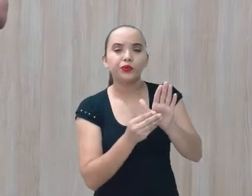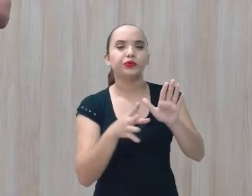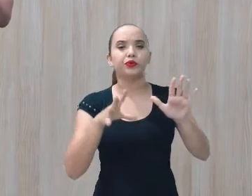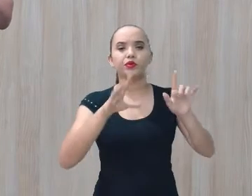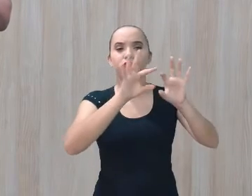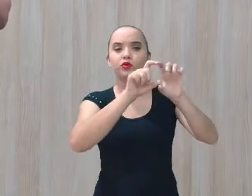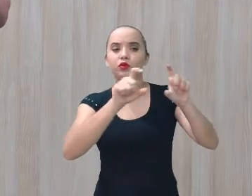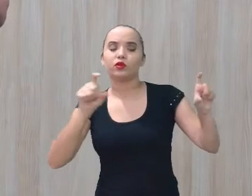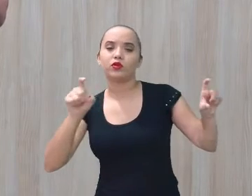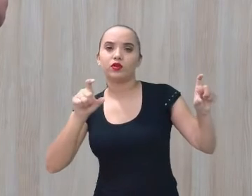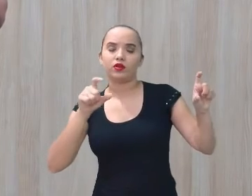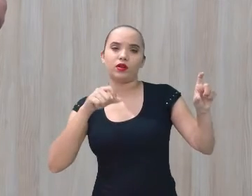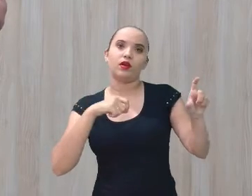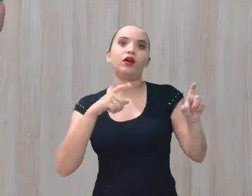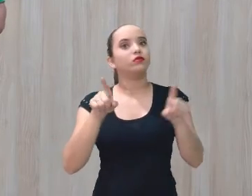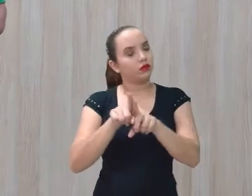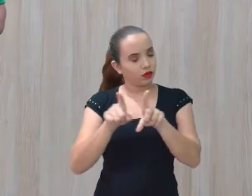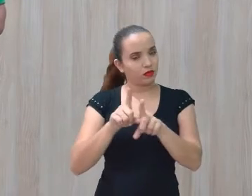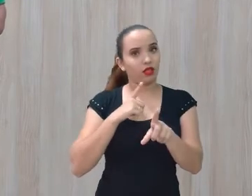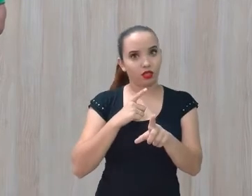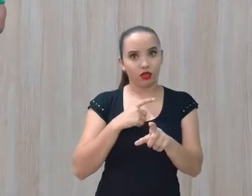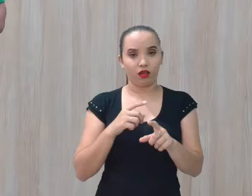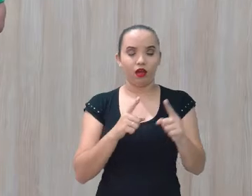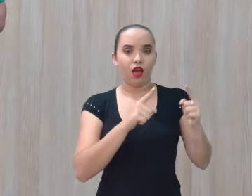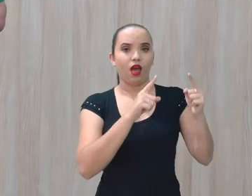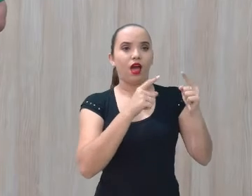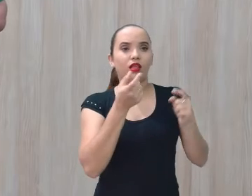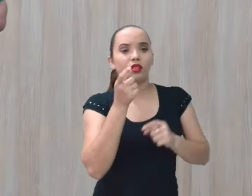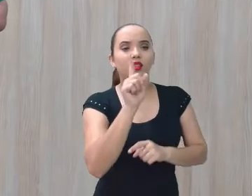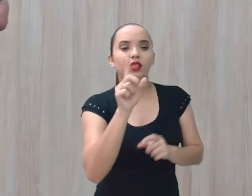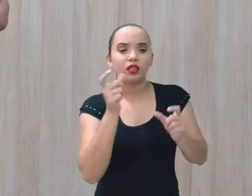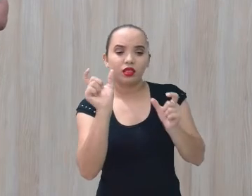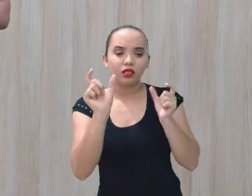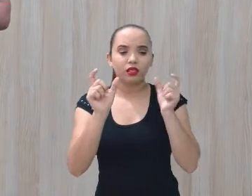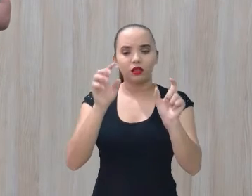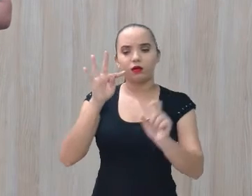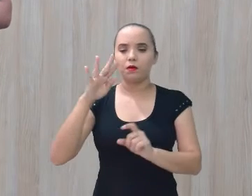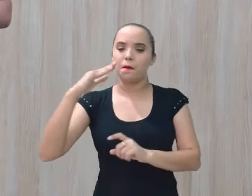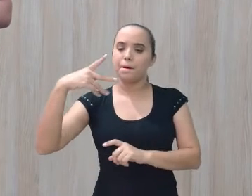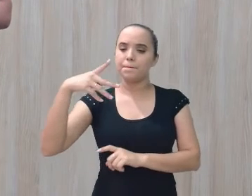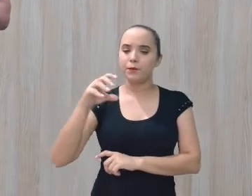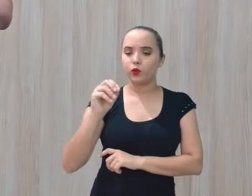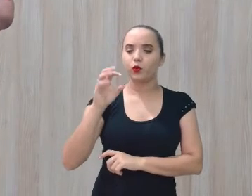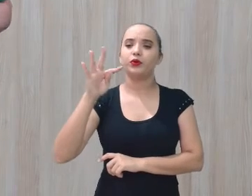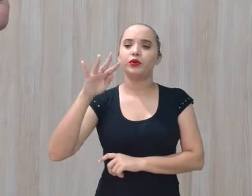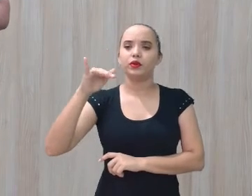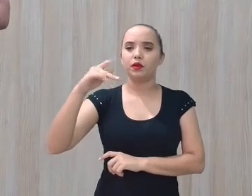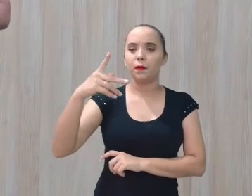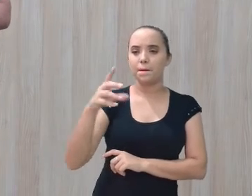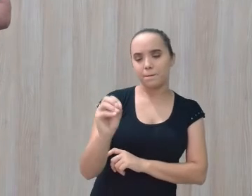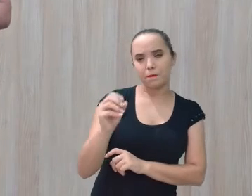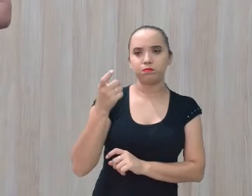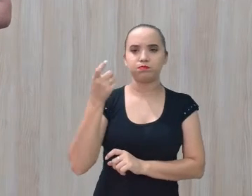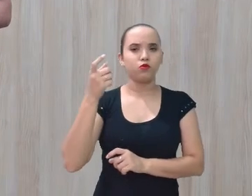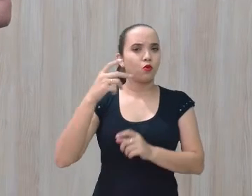exacerbada, não tinha só uma palavra tipo, tinha várias, não é? Por que elas